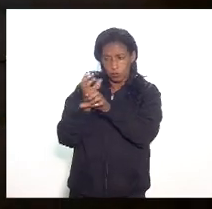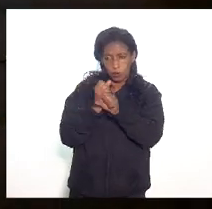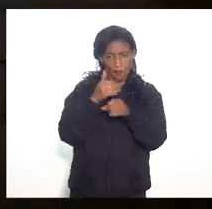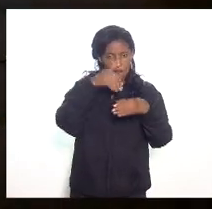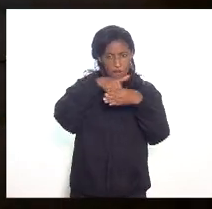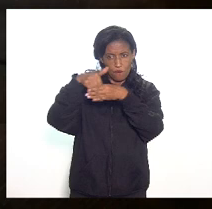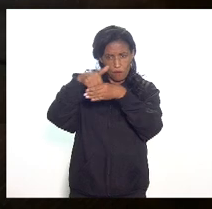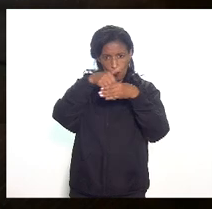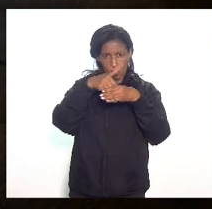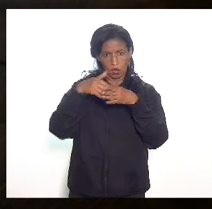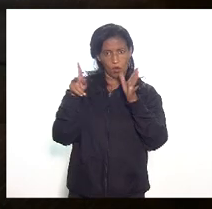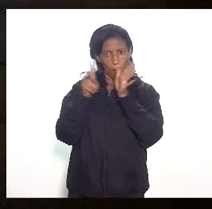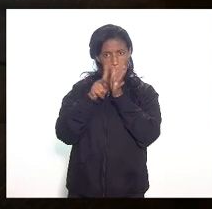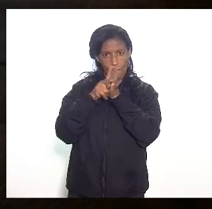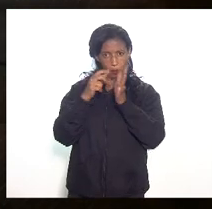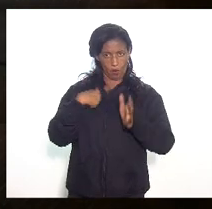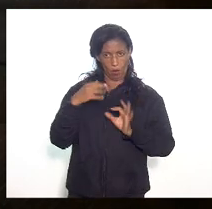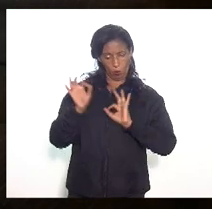a votação